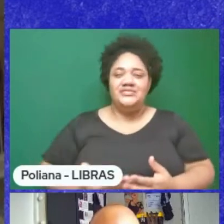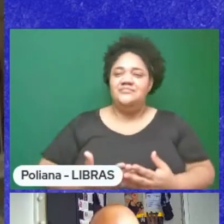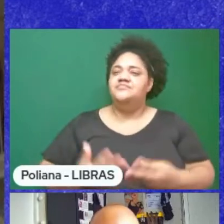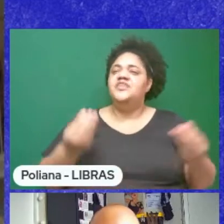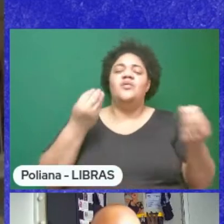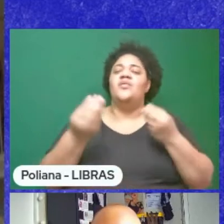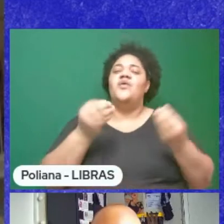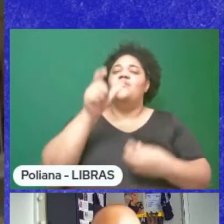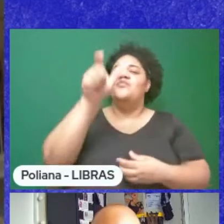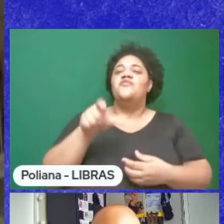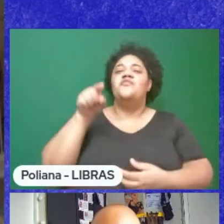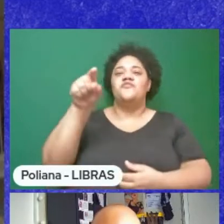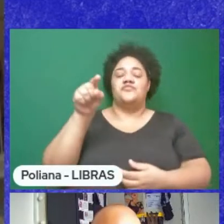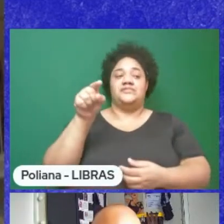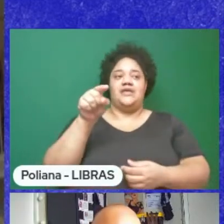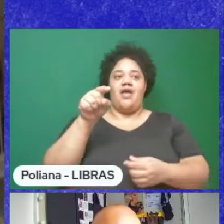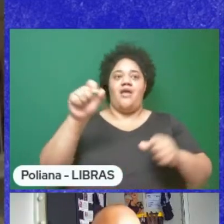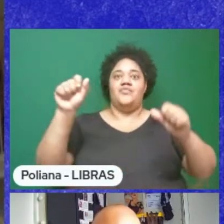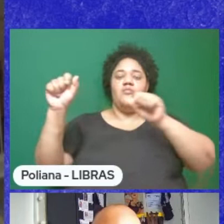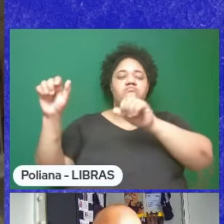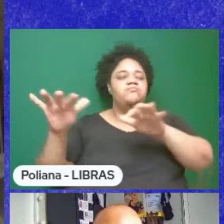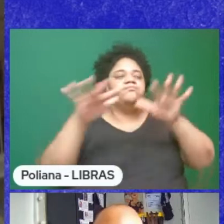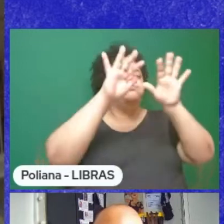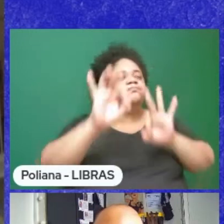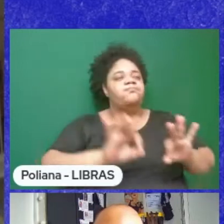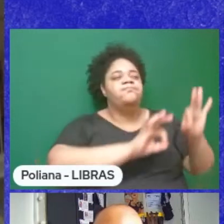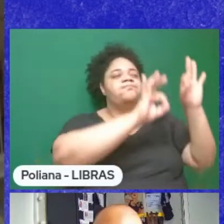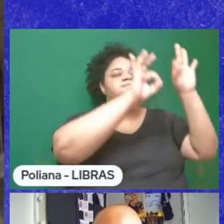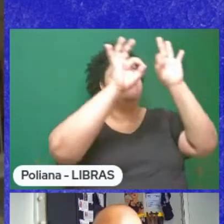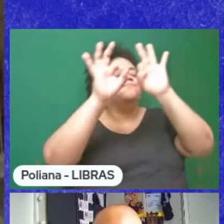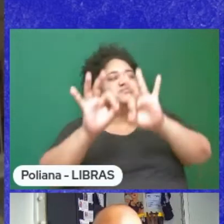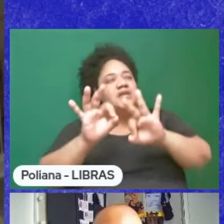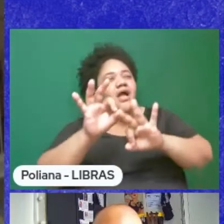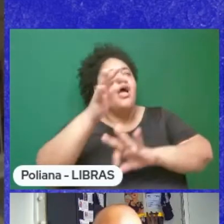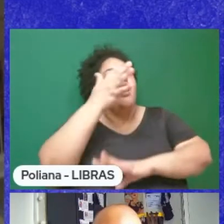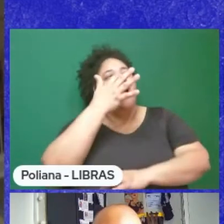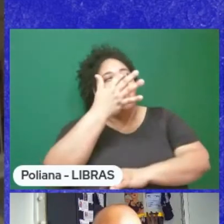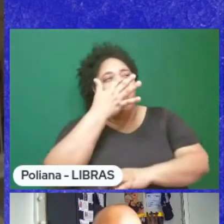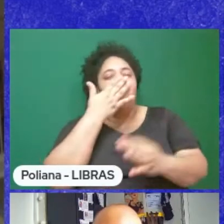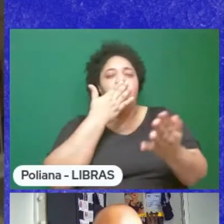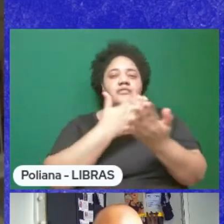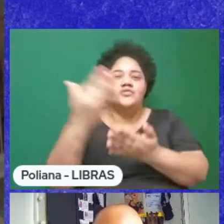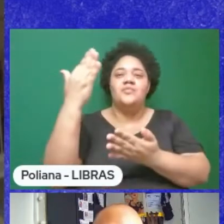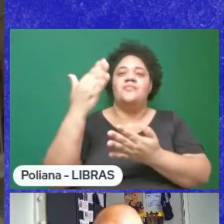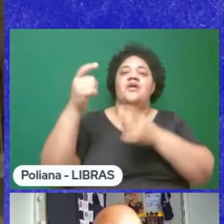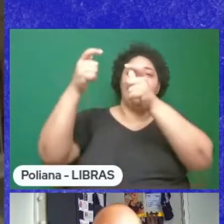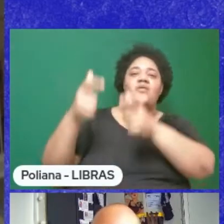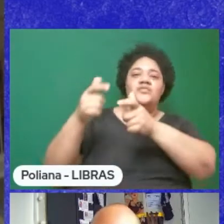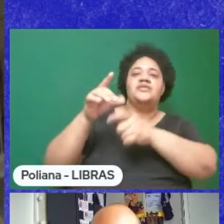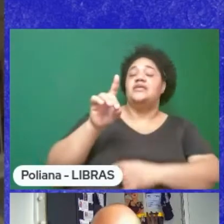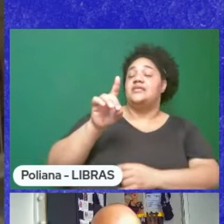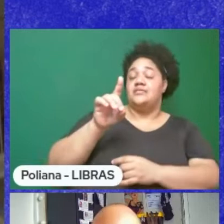para você quando o público conheceu o Românticos? Quando o público assistiu, assim? Ele começa, se eu não me engano, em Tiradentes, né? Ainda numa